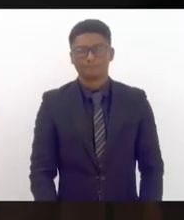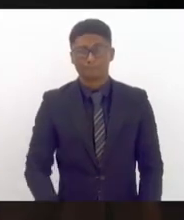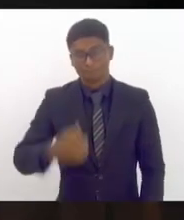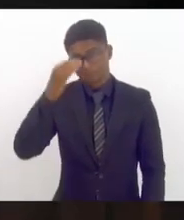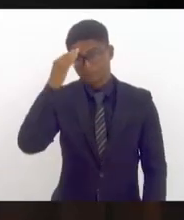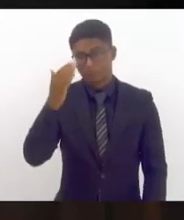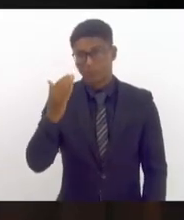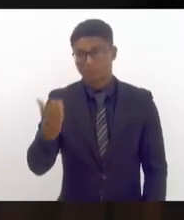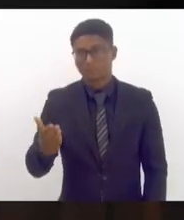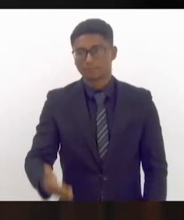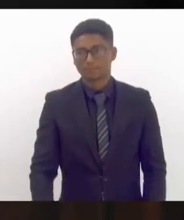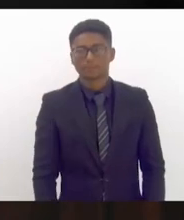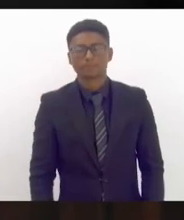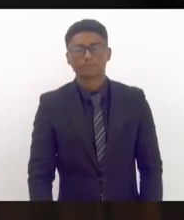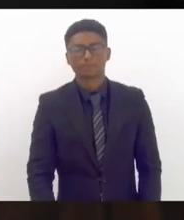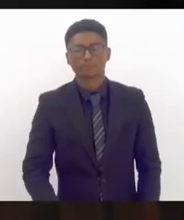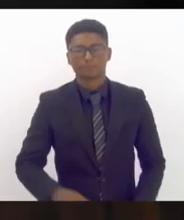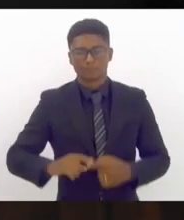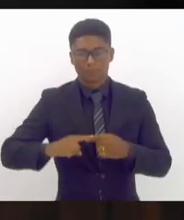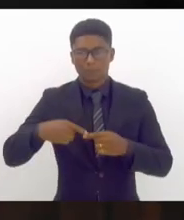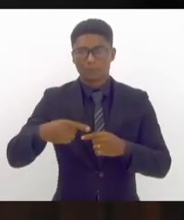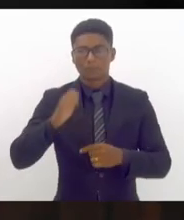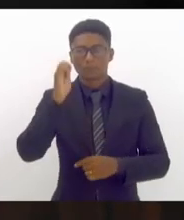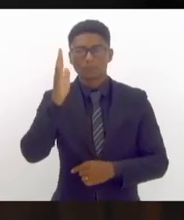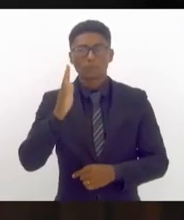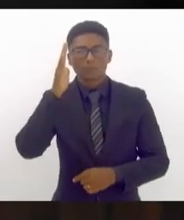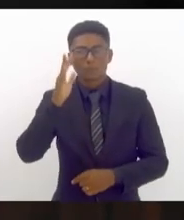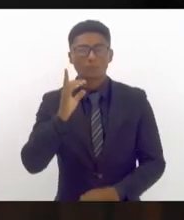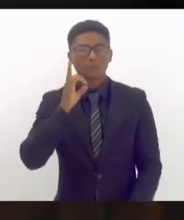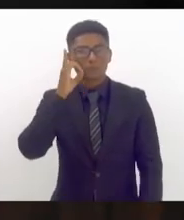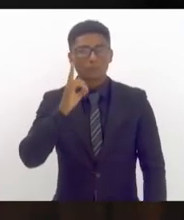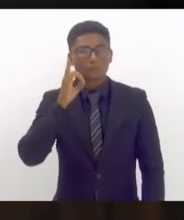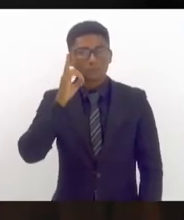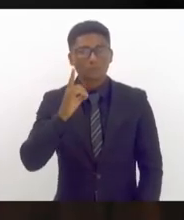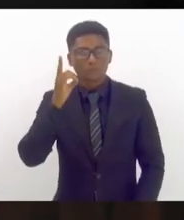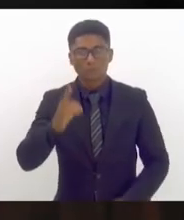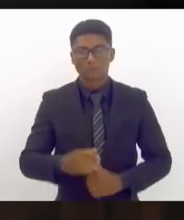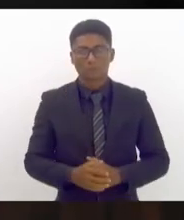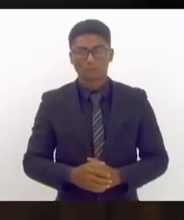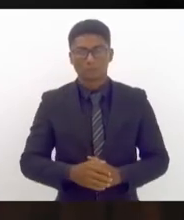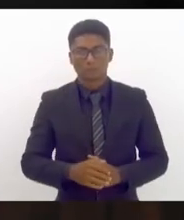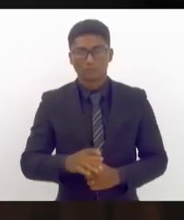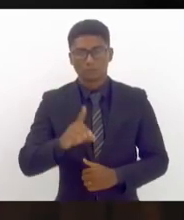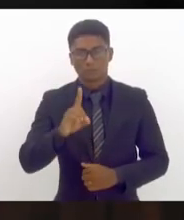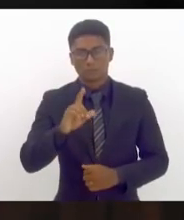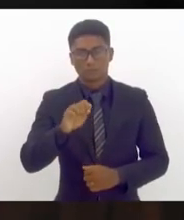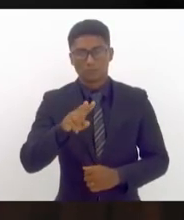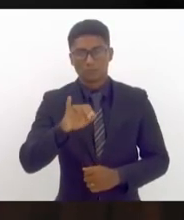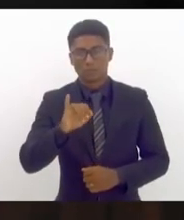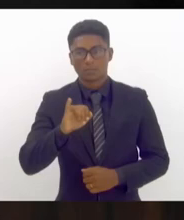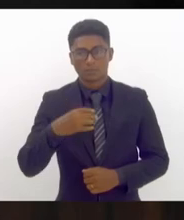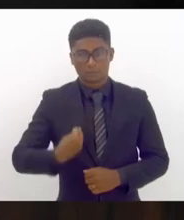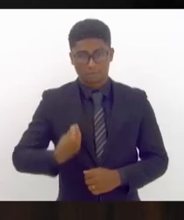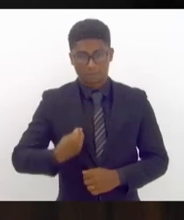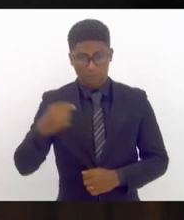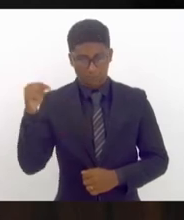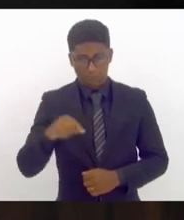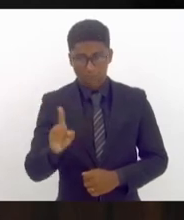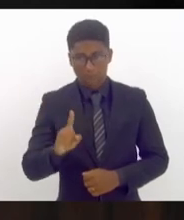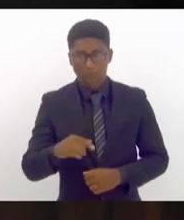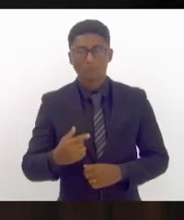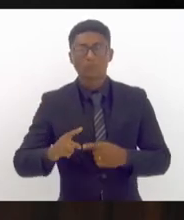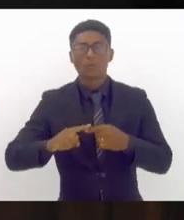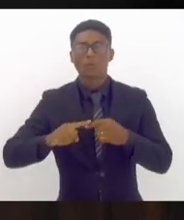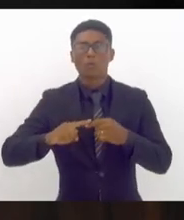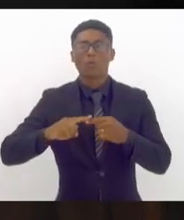Obrigada, deputado. Próximo orador inscrito é o nobre deputado Dani Monteiro, não se encontrando presente.